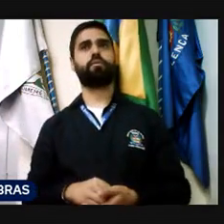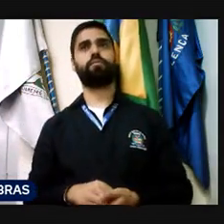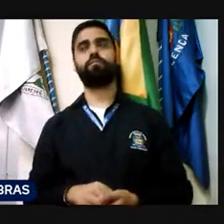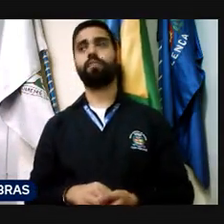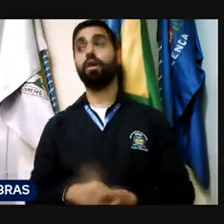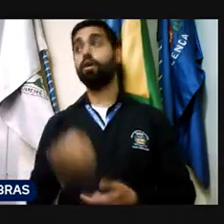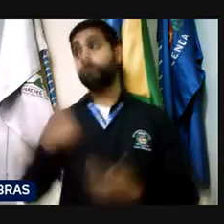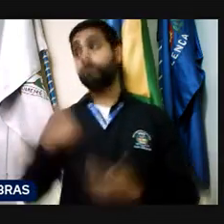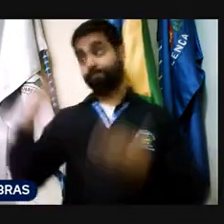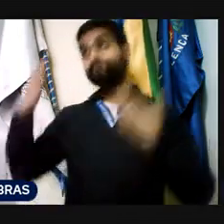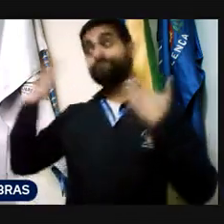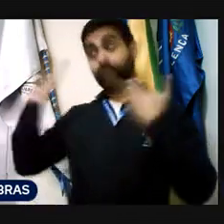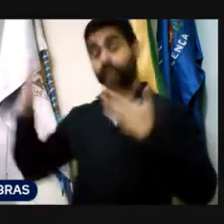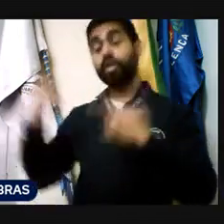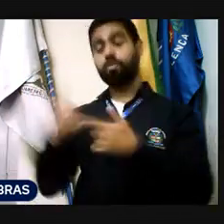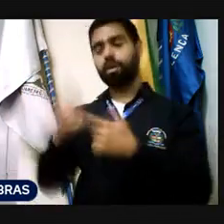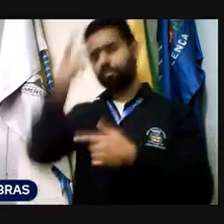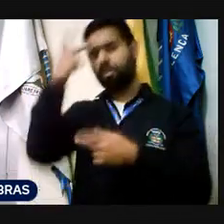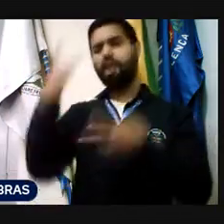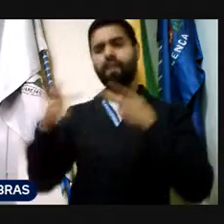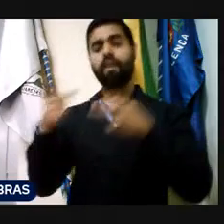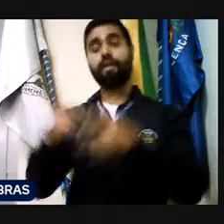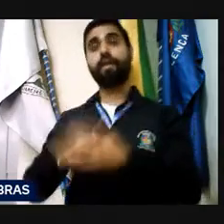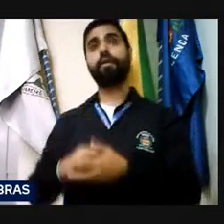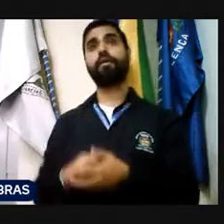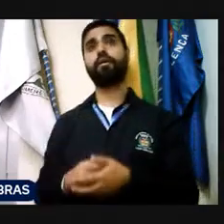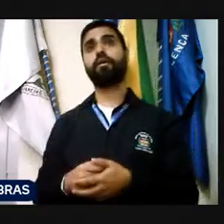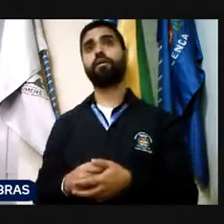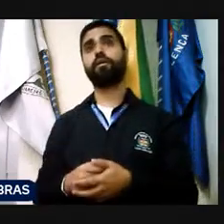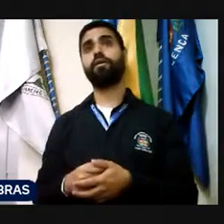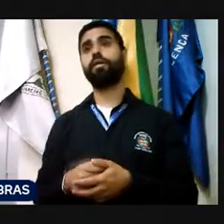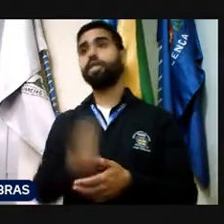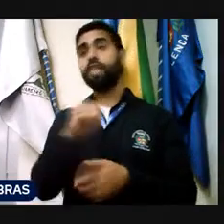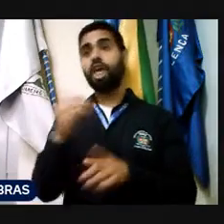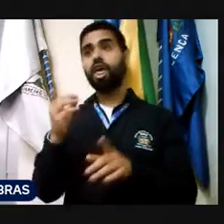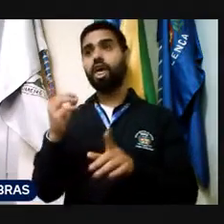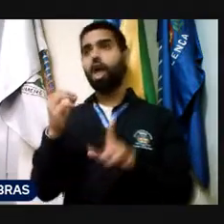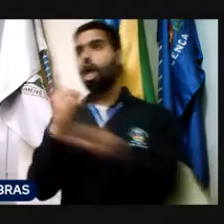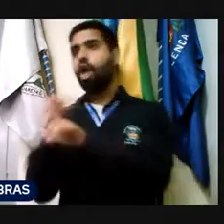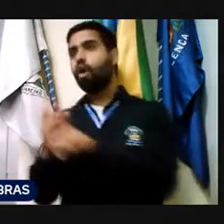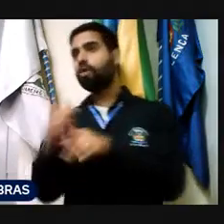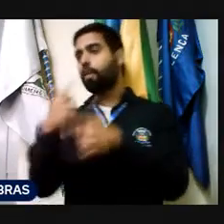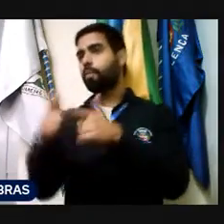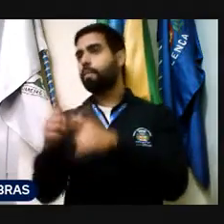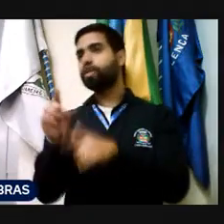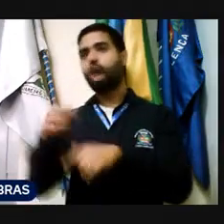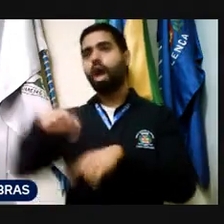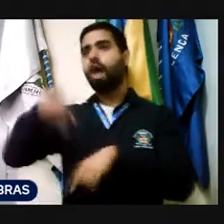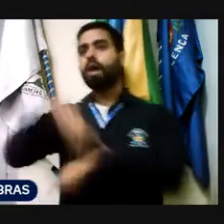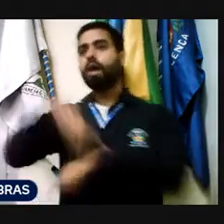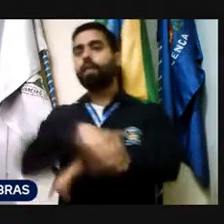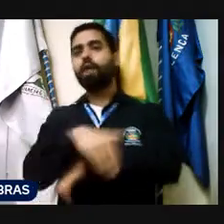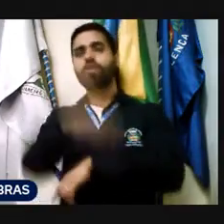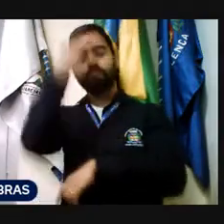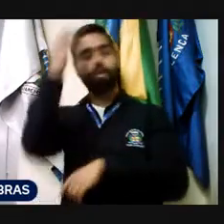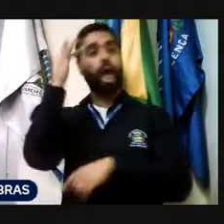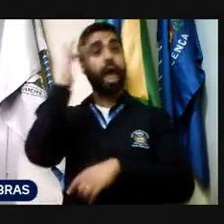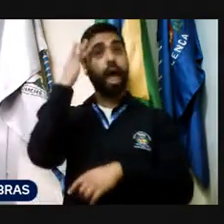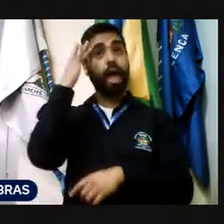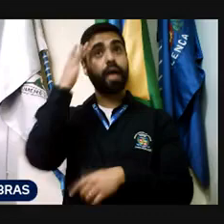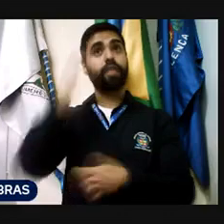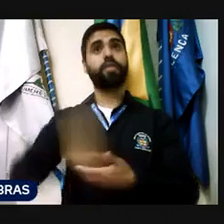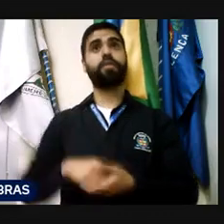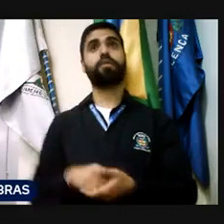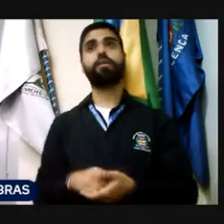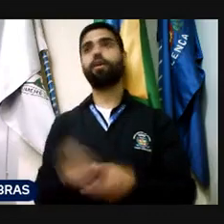presidente, porque a reclamação é grande. Só quer encontrar problema, é só ir para a rua. As pessoas reclamam e acham que a gente, como do Celcinho,